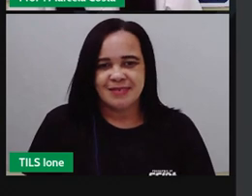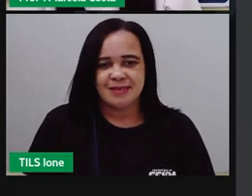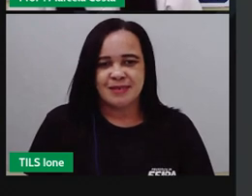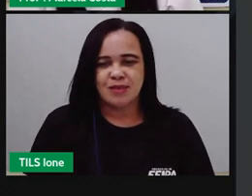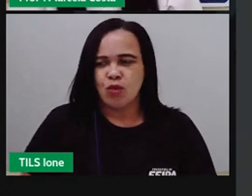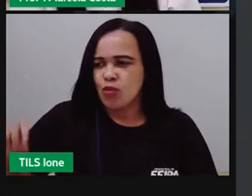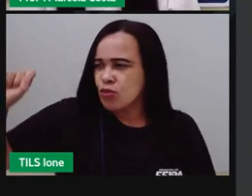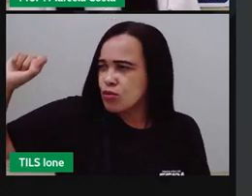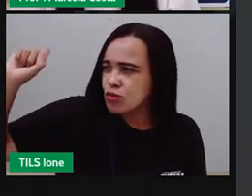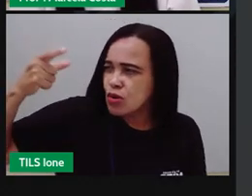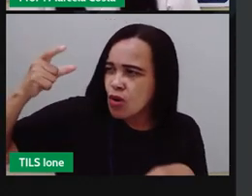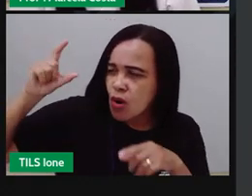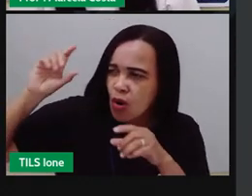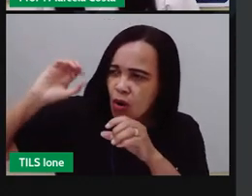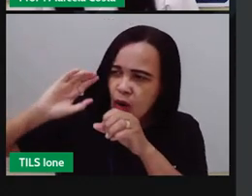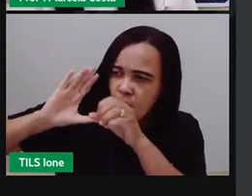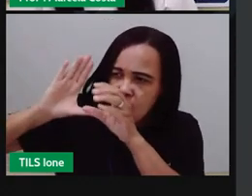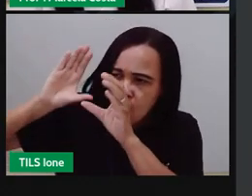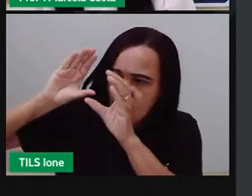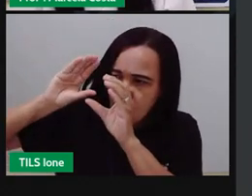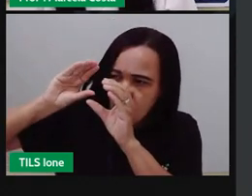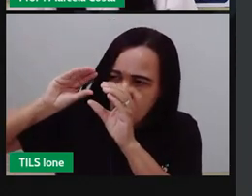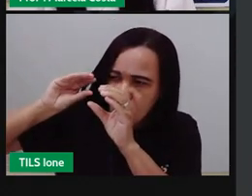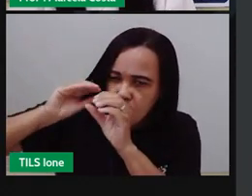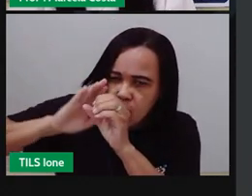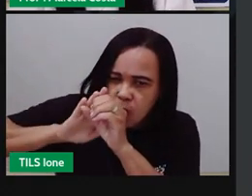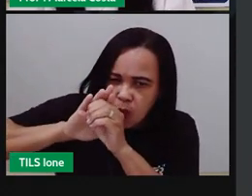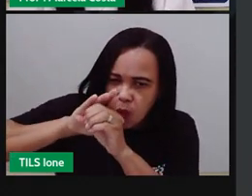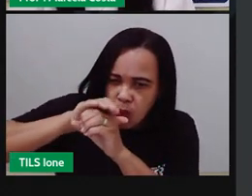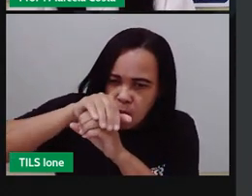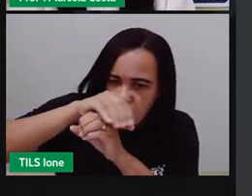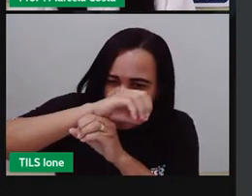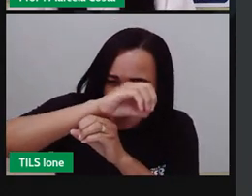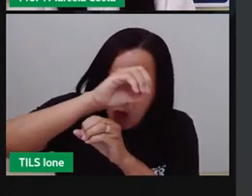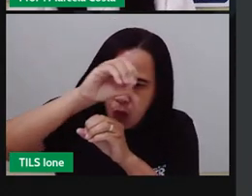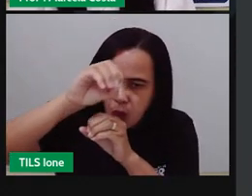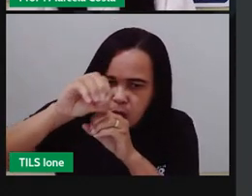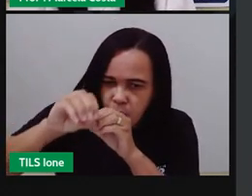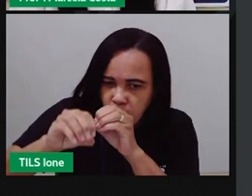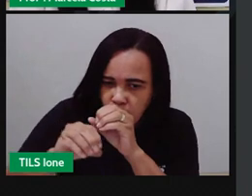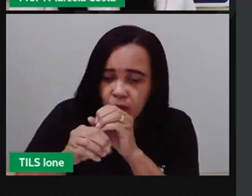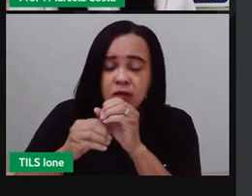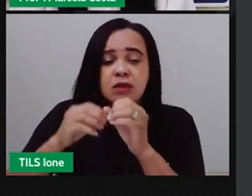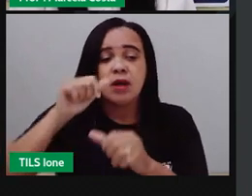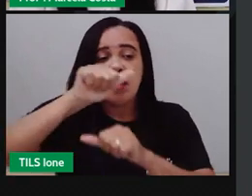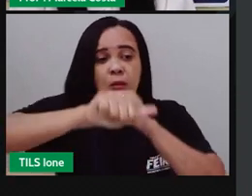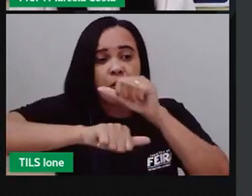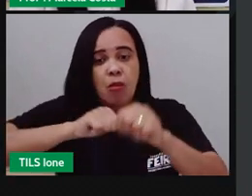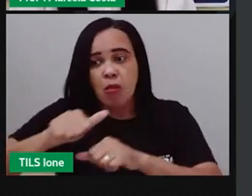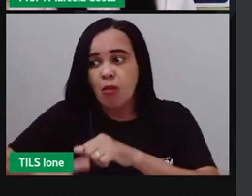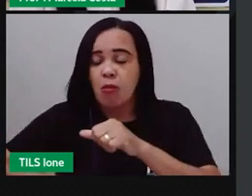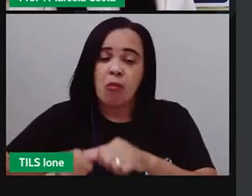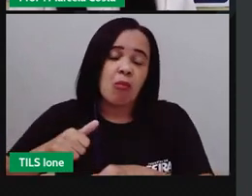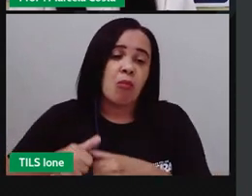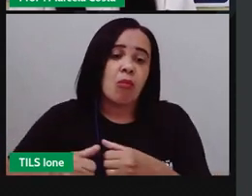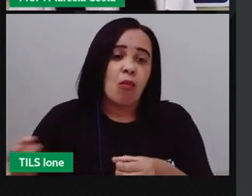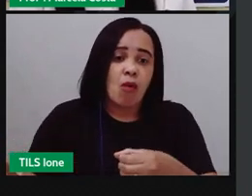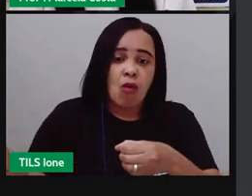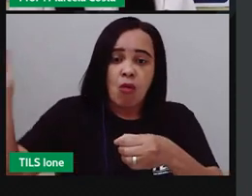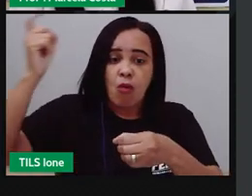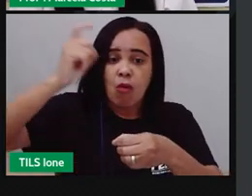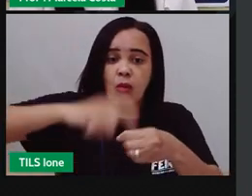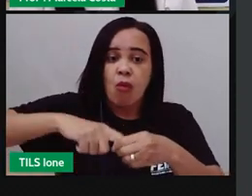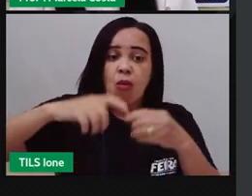Quando o sol começou a se pôr no horizonte, o camaleão resolveu voltar para casa. Estava cansado do longo